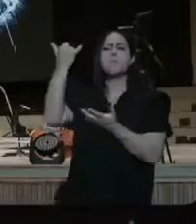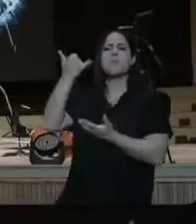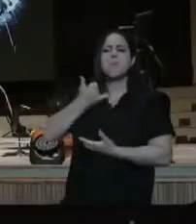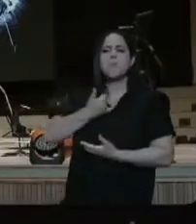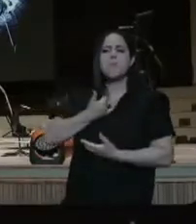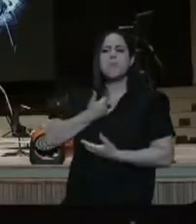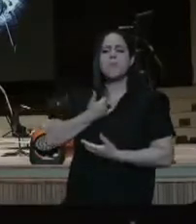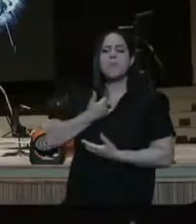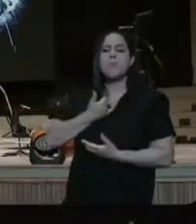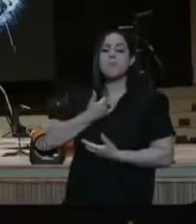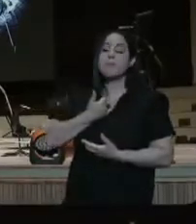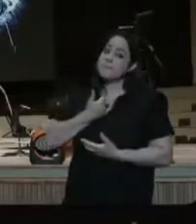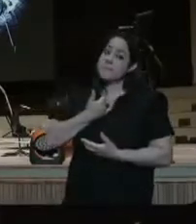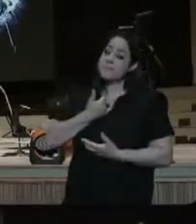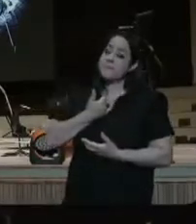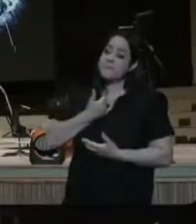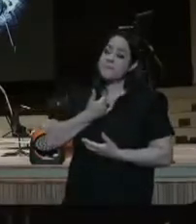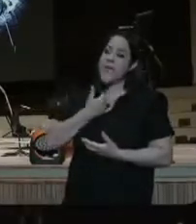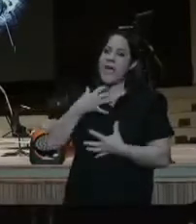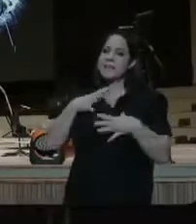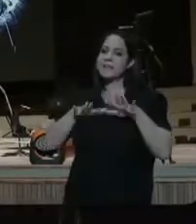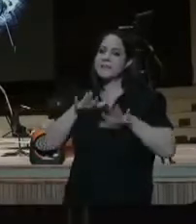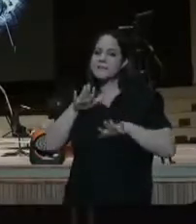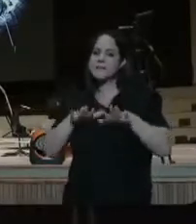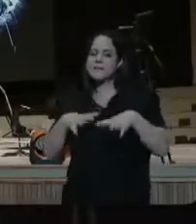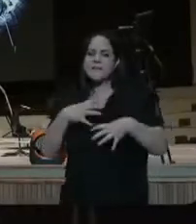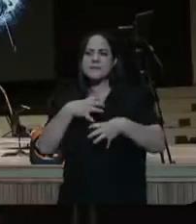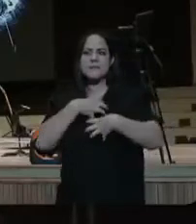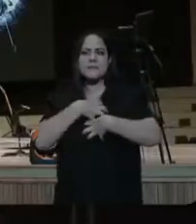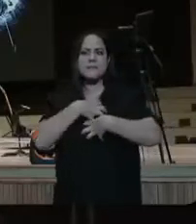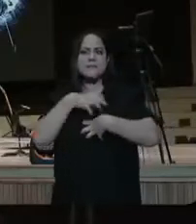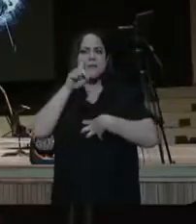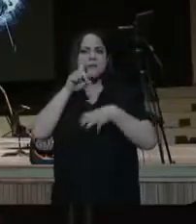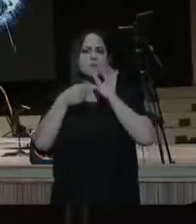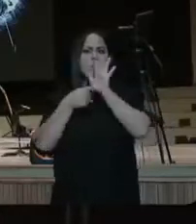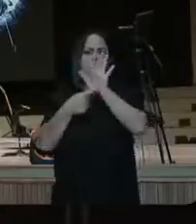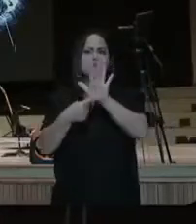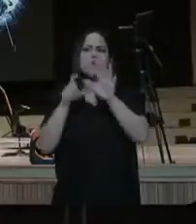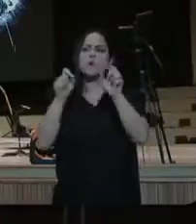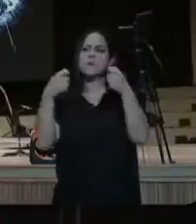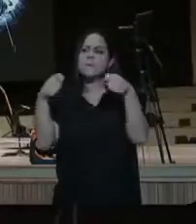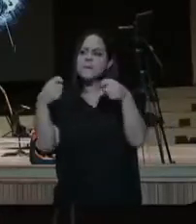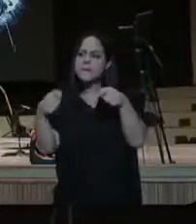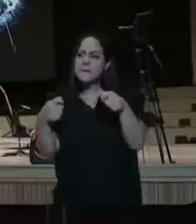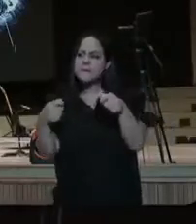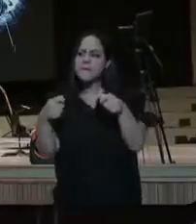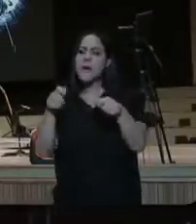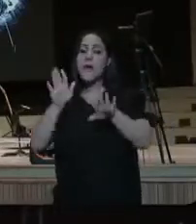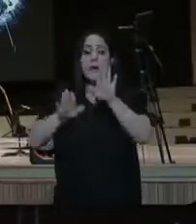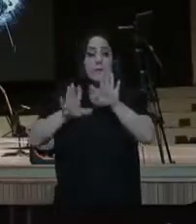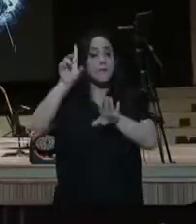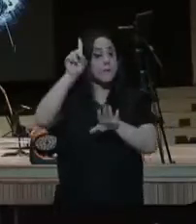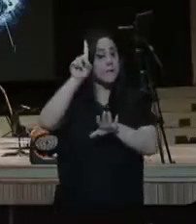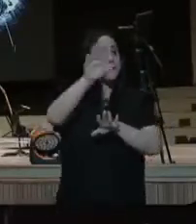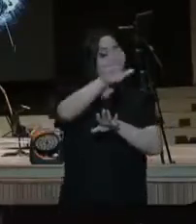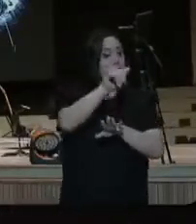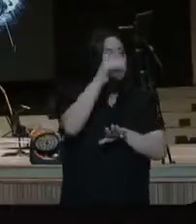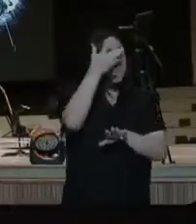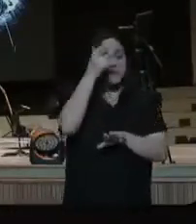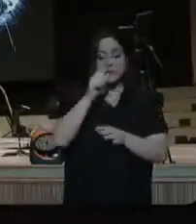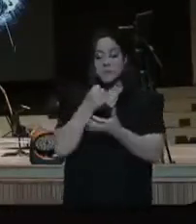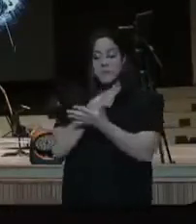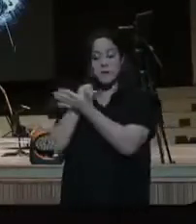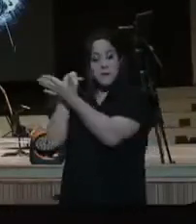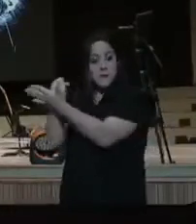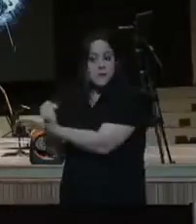seja um incômodo às vezes deus te mostrou uma necessidade às vezes deus te mostrou alguém que precisa de